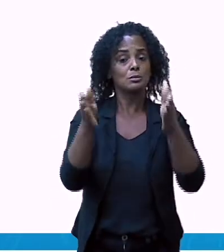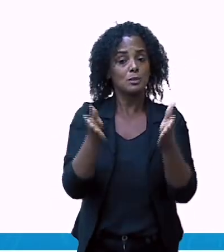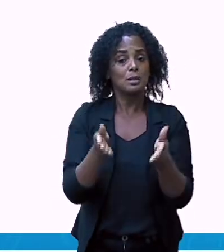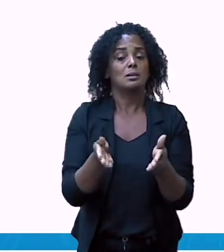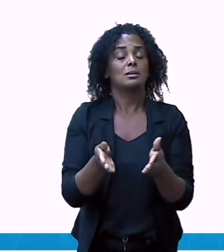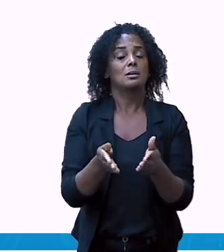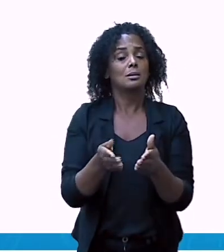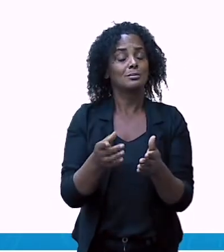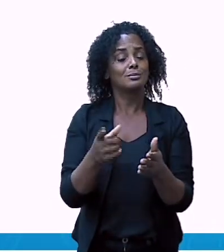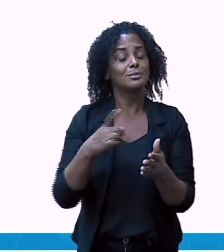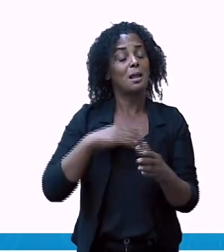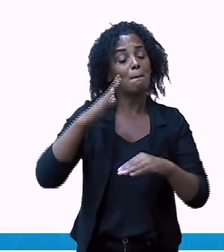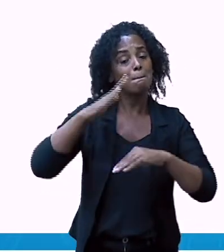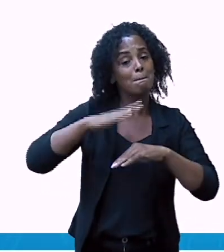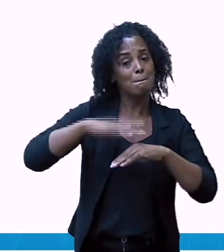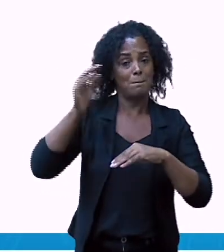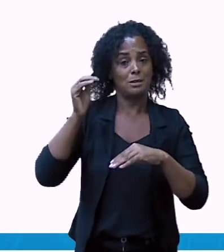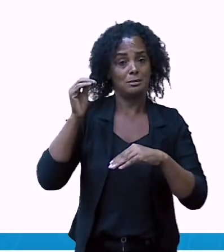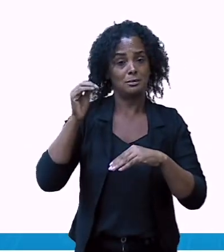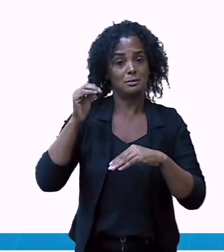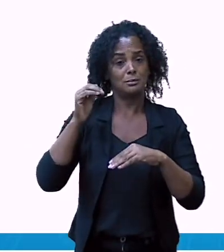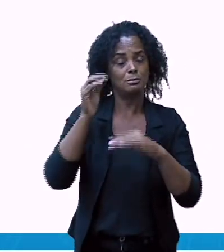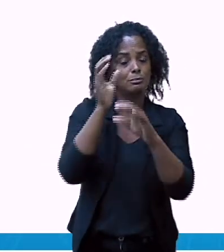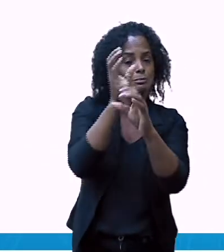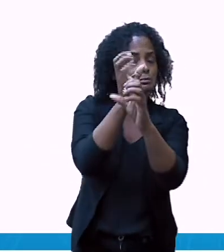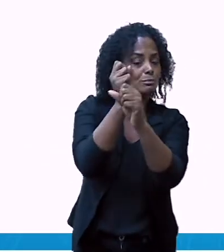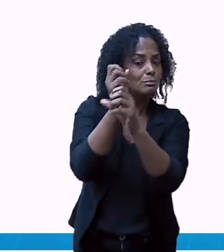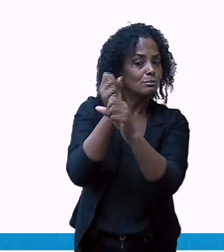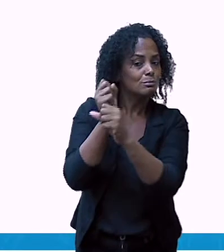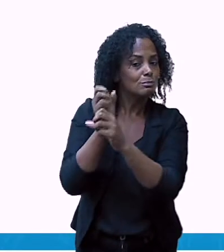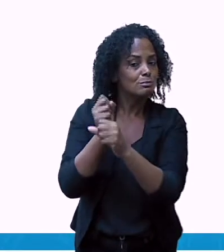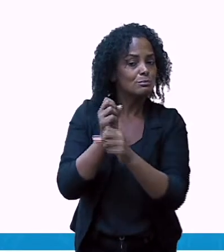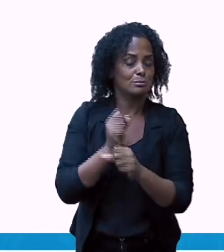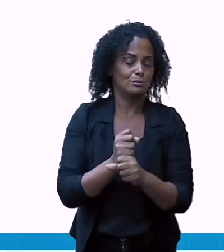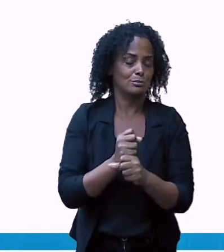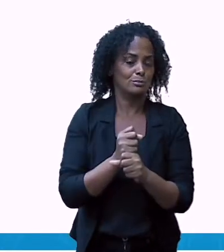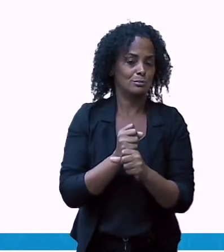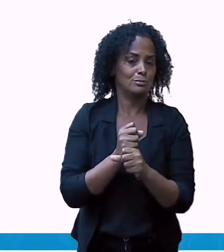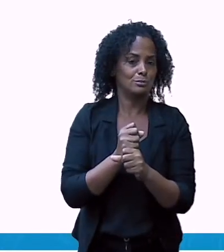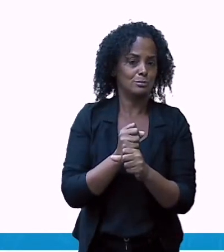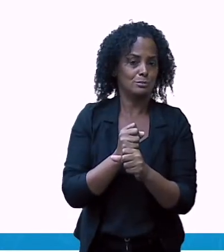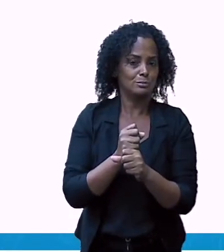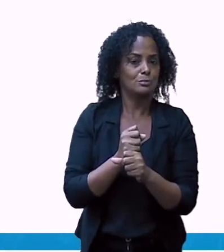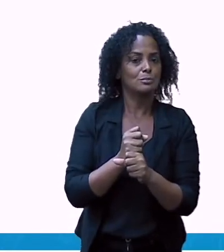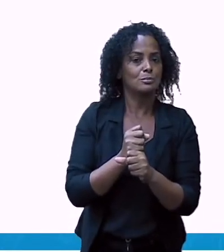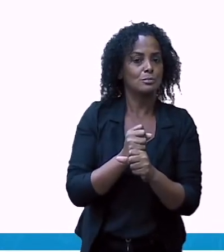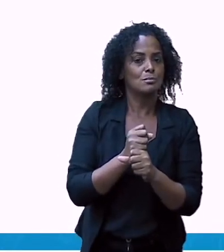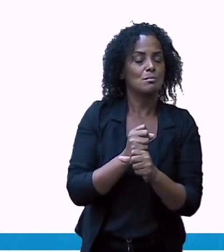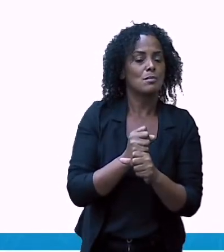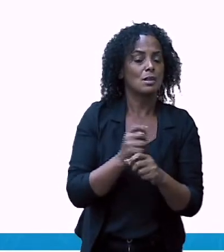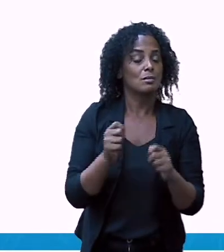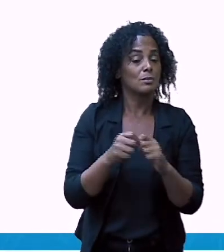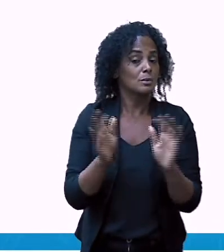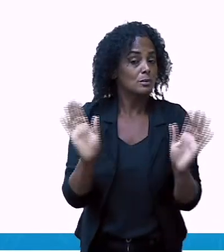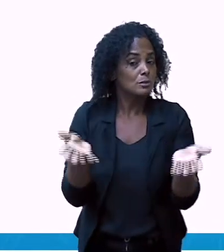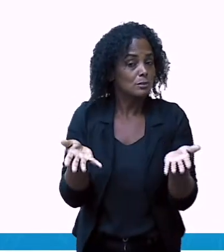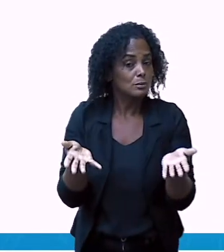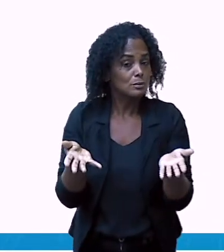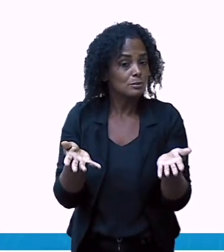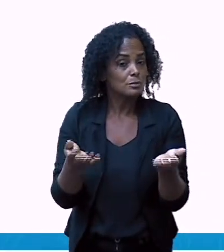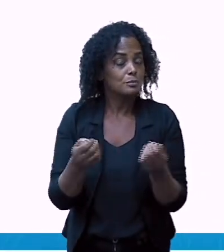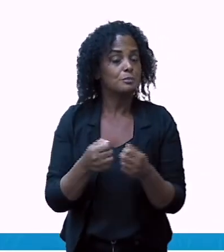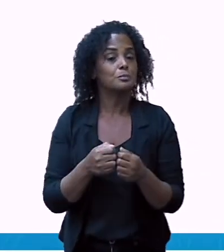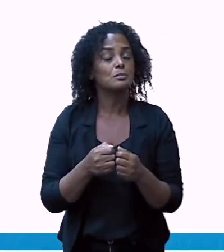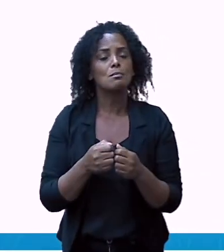uma operação. Ou seja, eu vou fazer a operação de adição e subtração como eu tenho aqui agora. Então veja